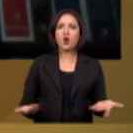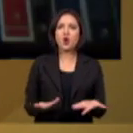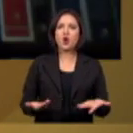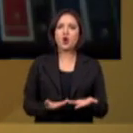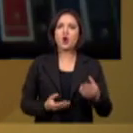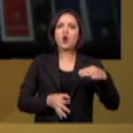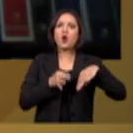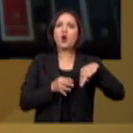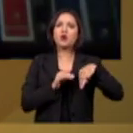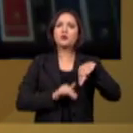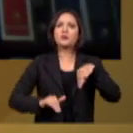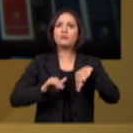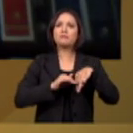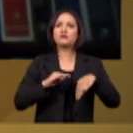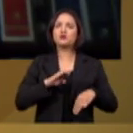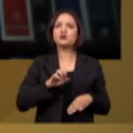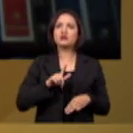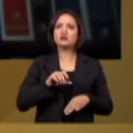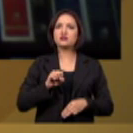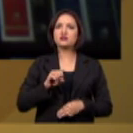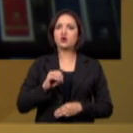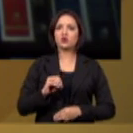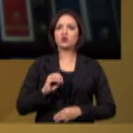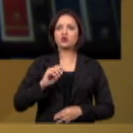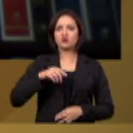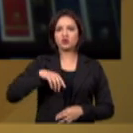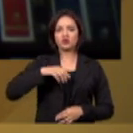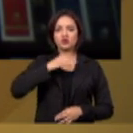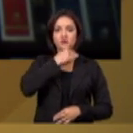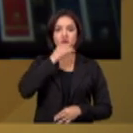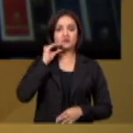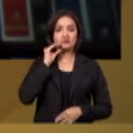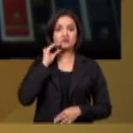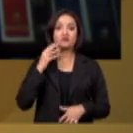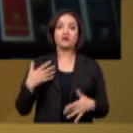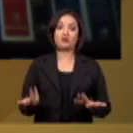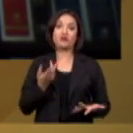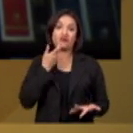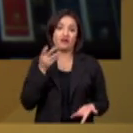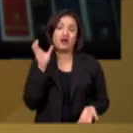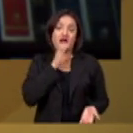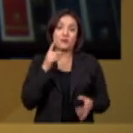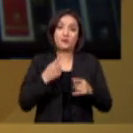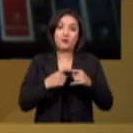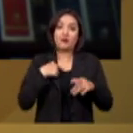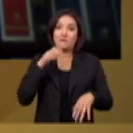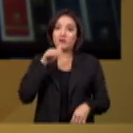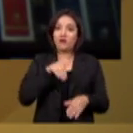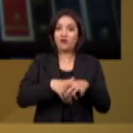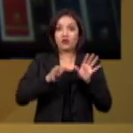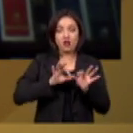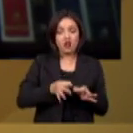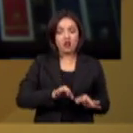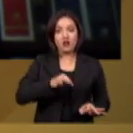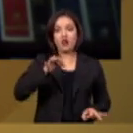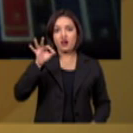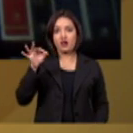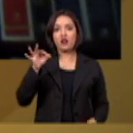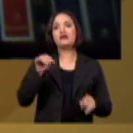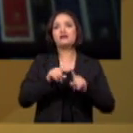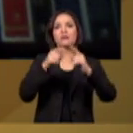uma longa declaração de voto onde desculpa natureza jurídica do instituto da